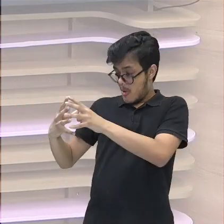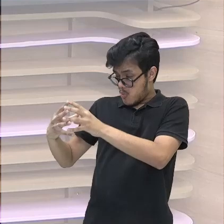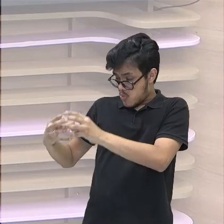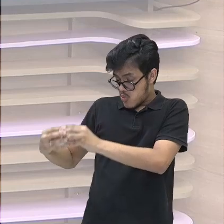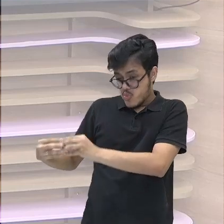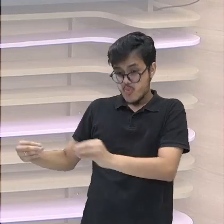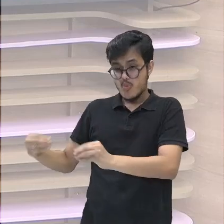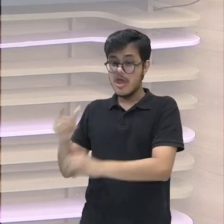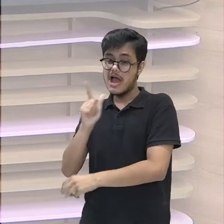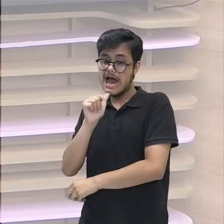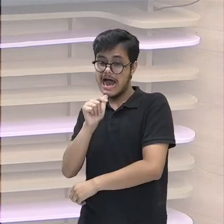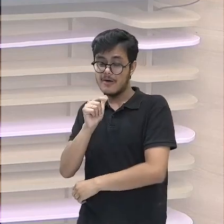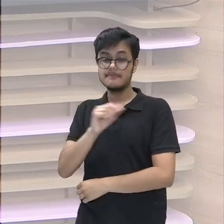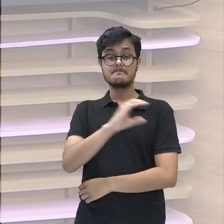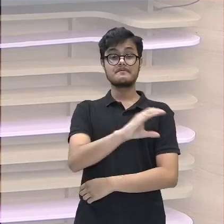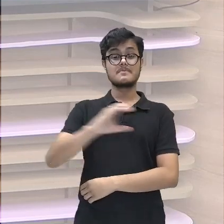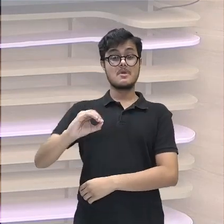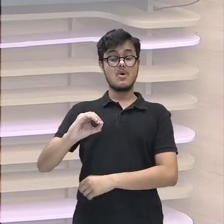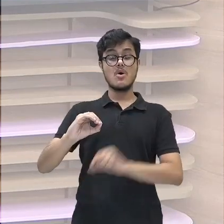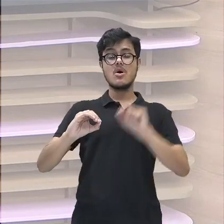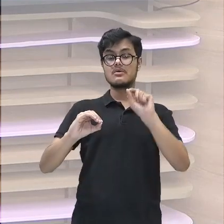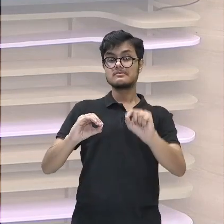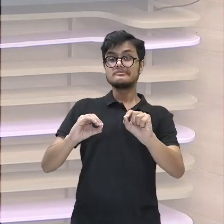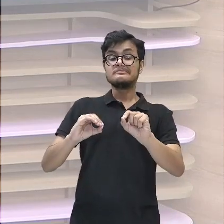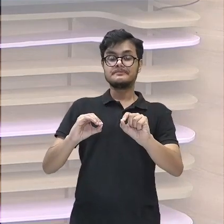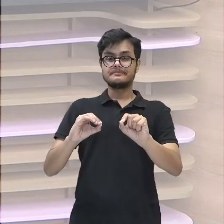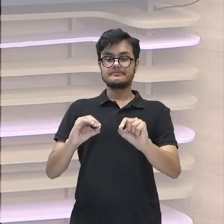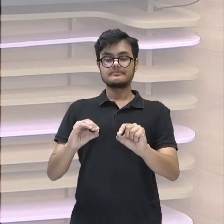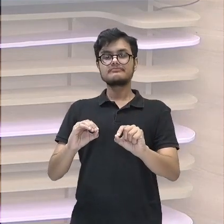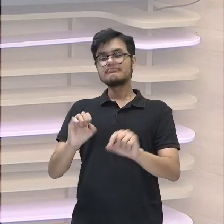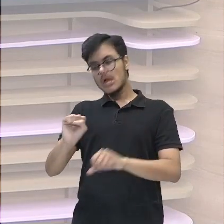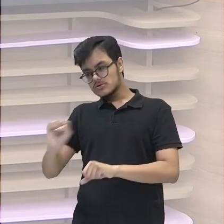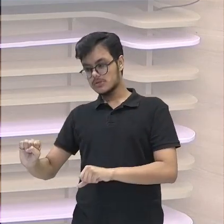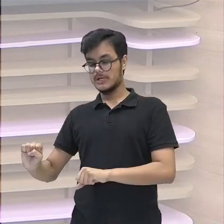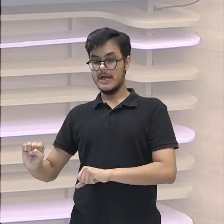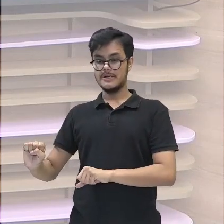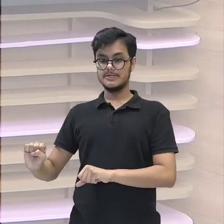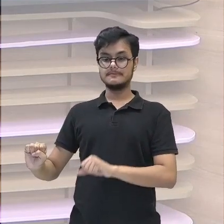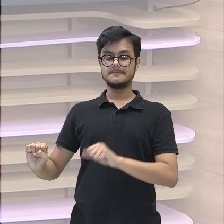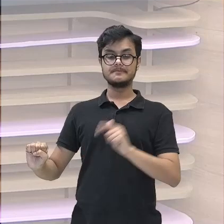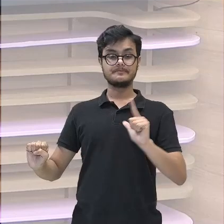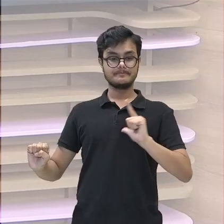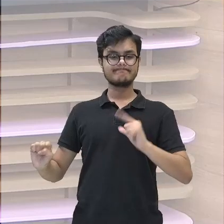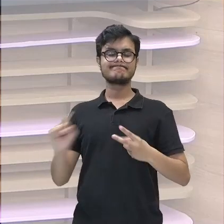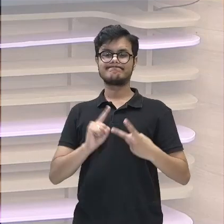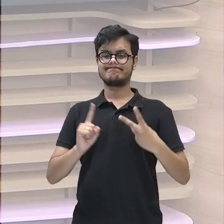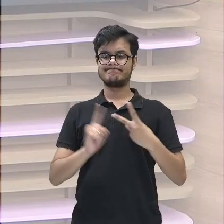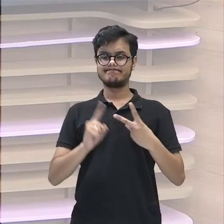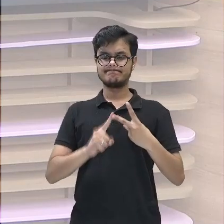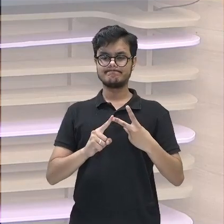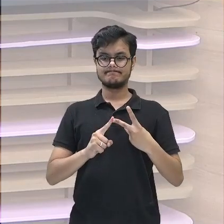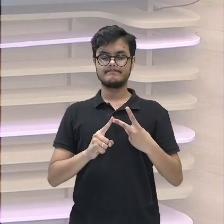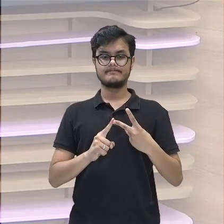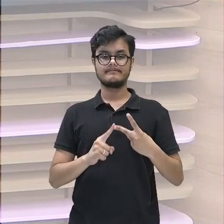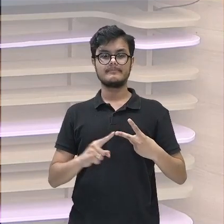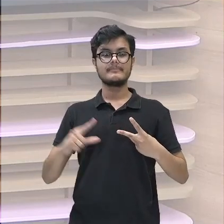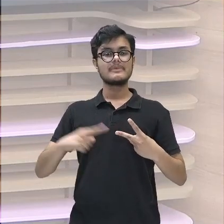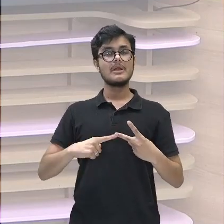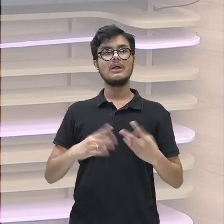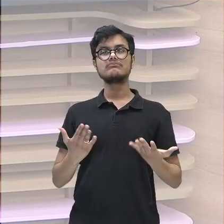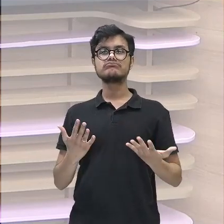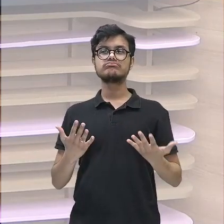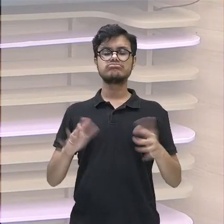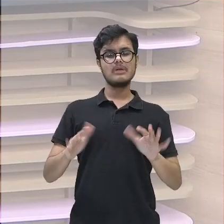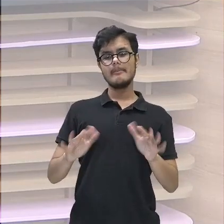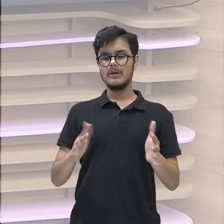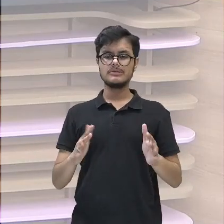região centro-oeste, na região sudeste. A atuação da lanina, ela historicamente tem variado.